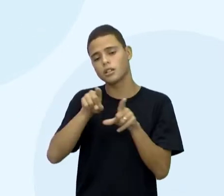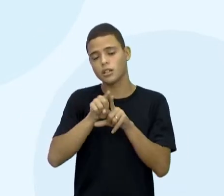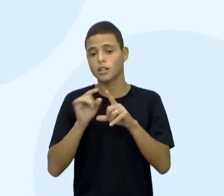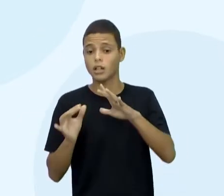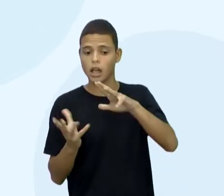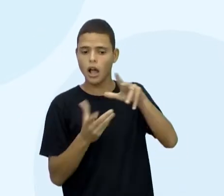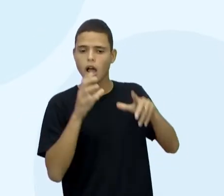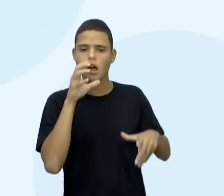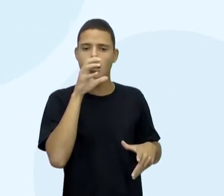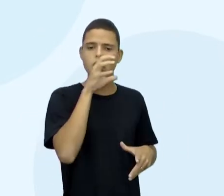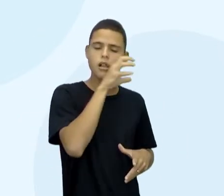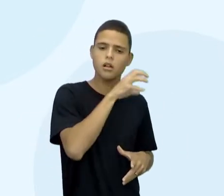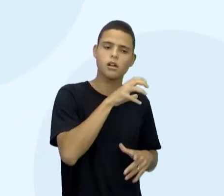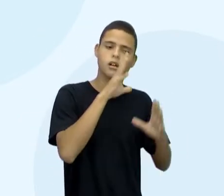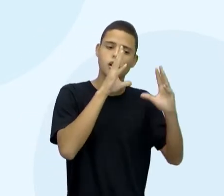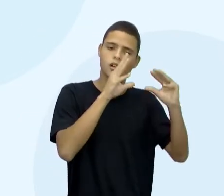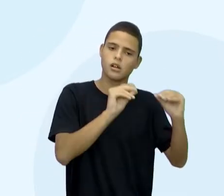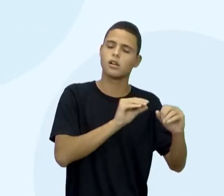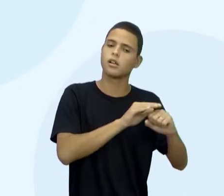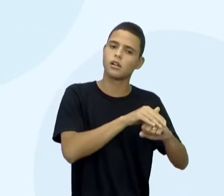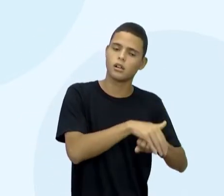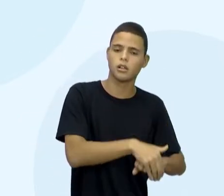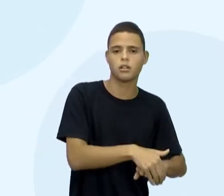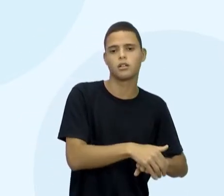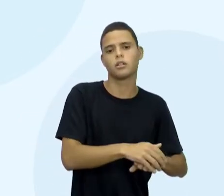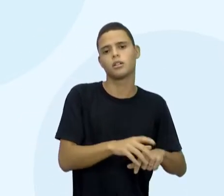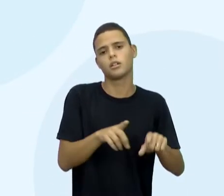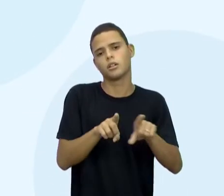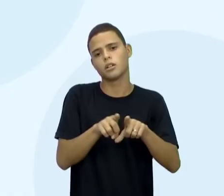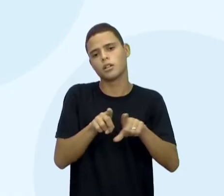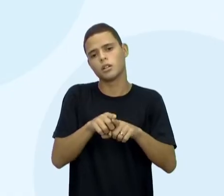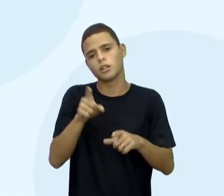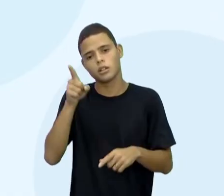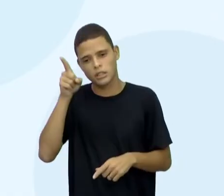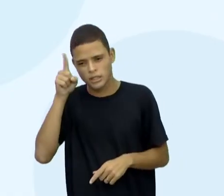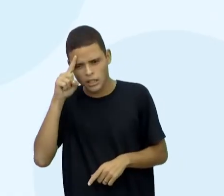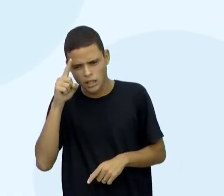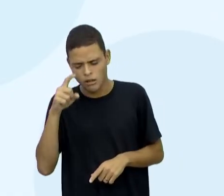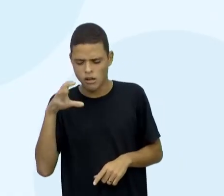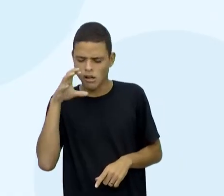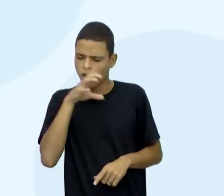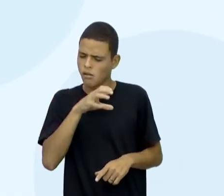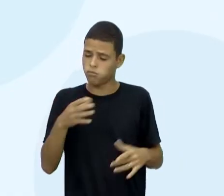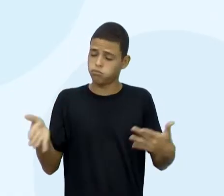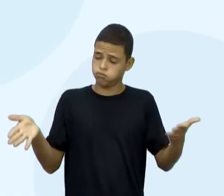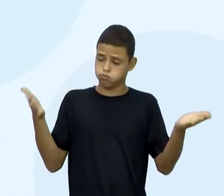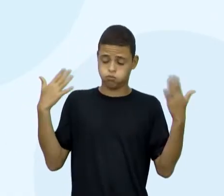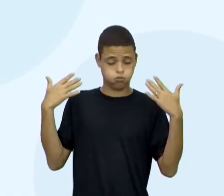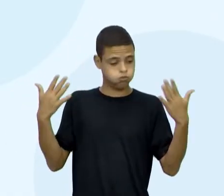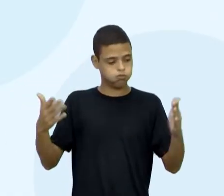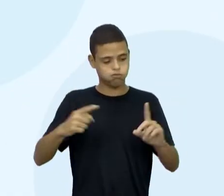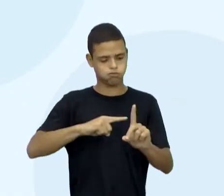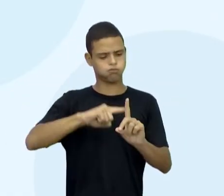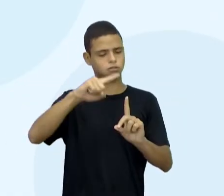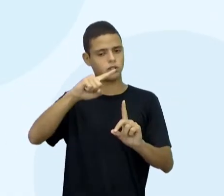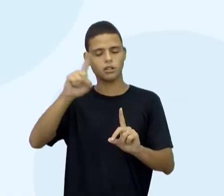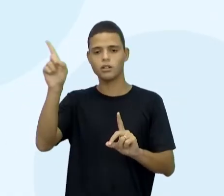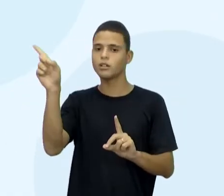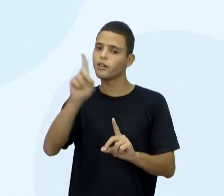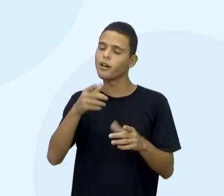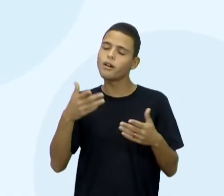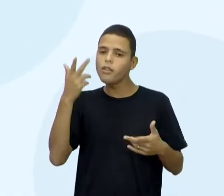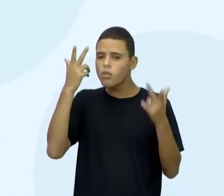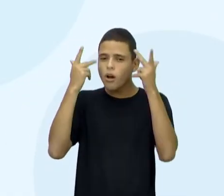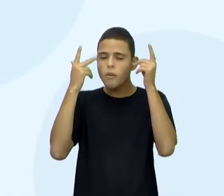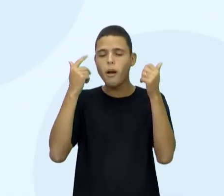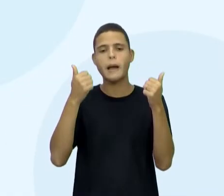calor durante a noite e, por outro lado, não esquente demais durante o dia. Não fosse ela, a superfície do